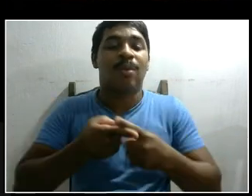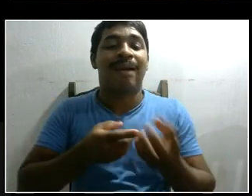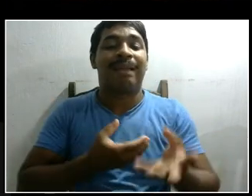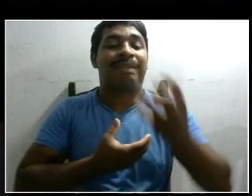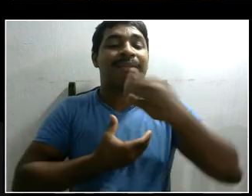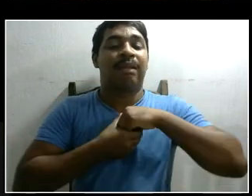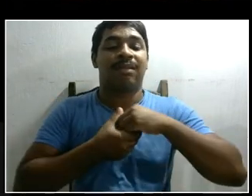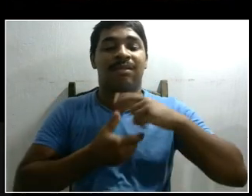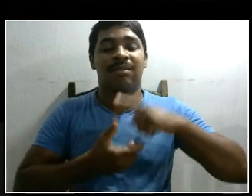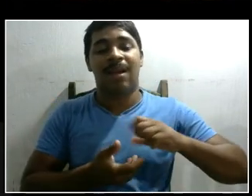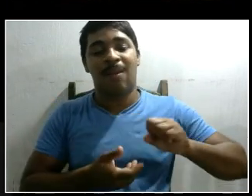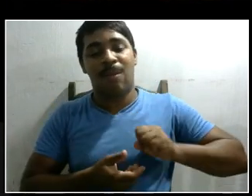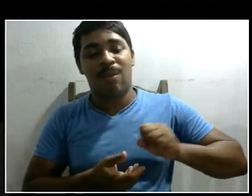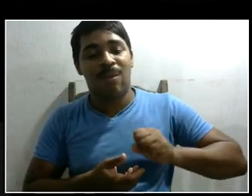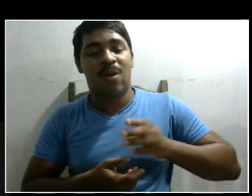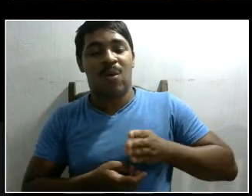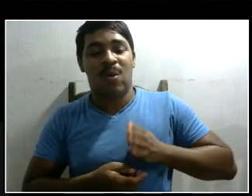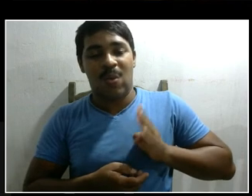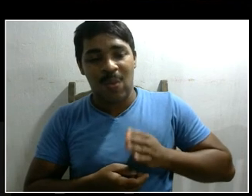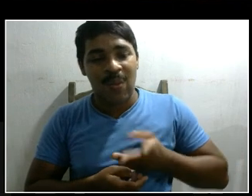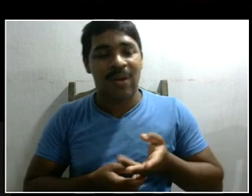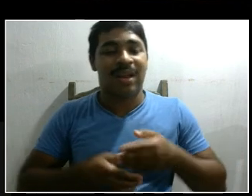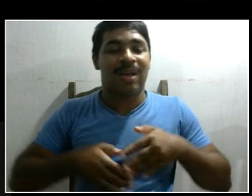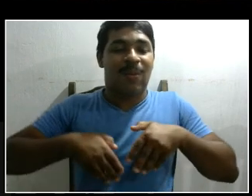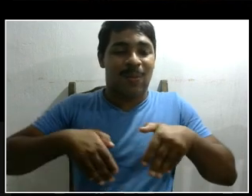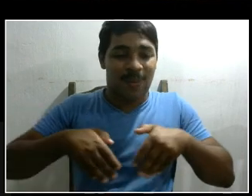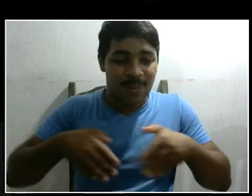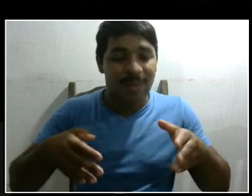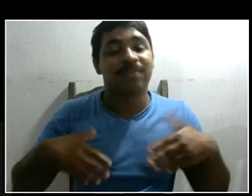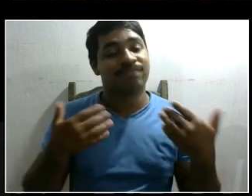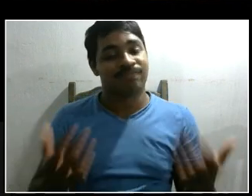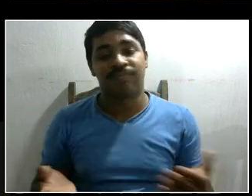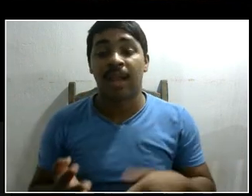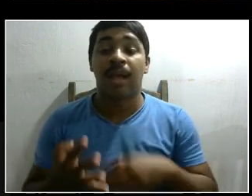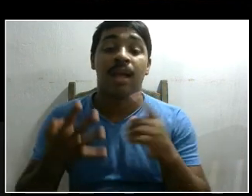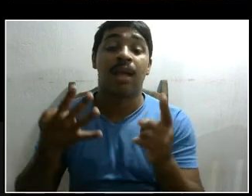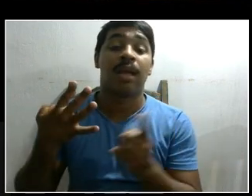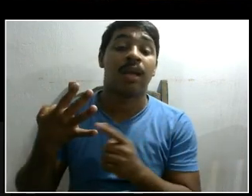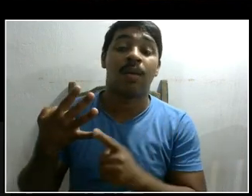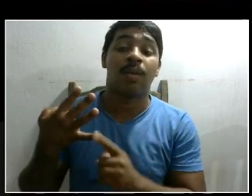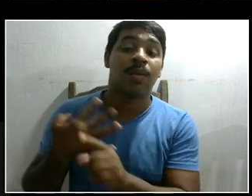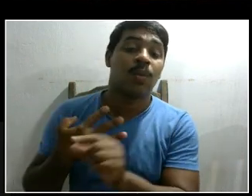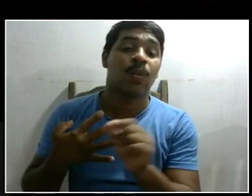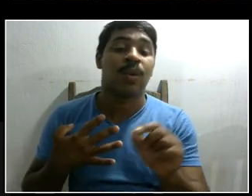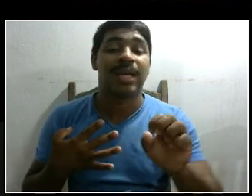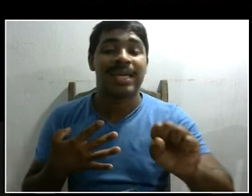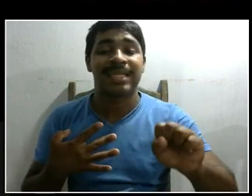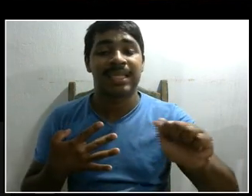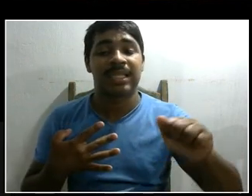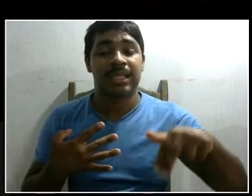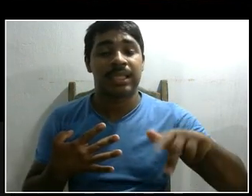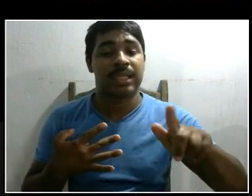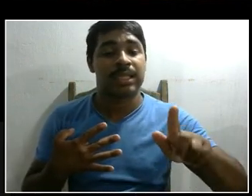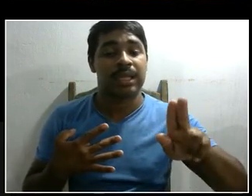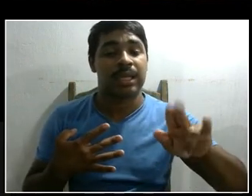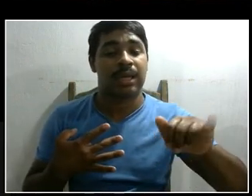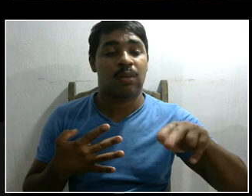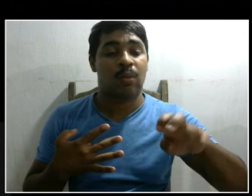também. Temos também o tecido sanguíneo, que é um tecido que forma sangue, certo? O